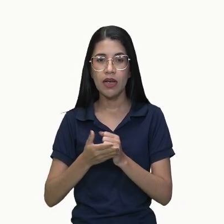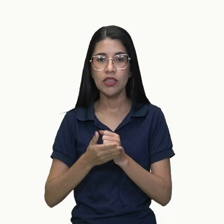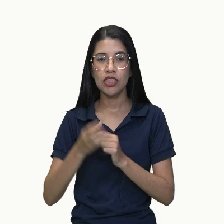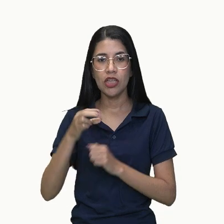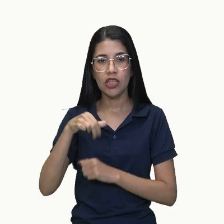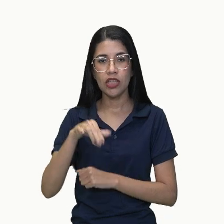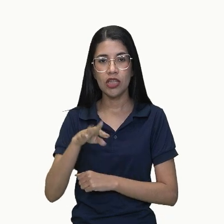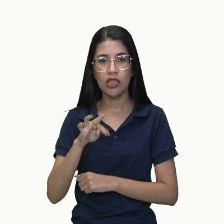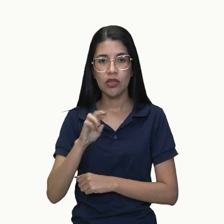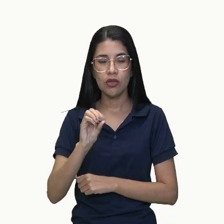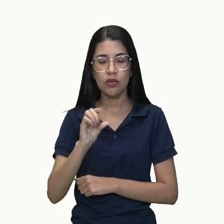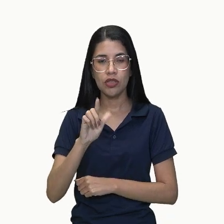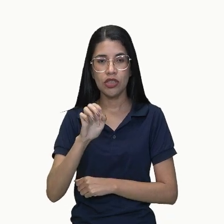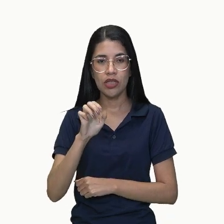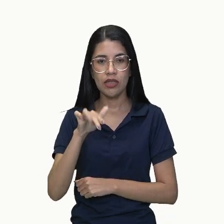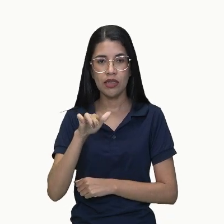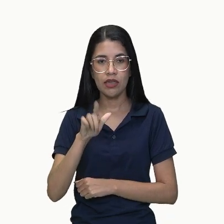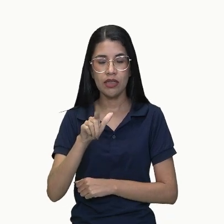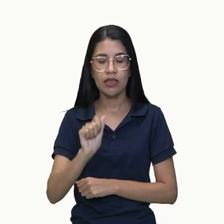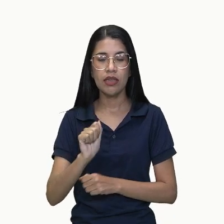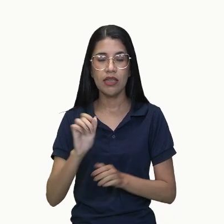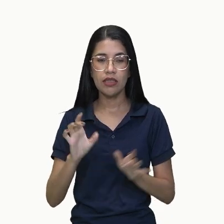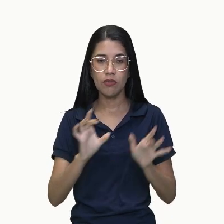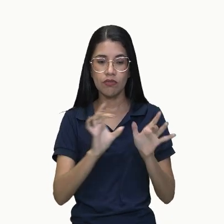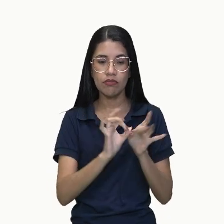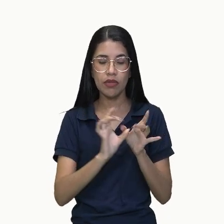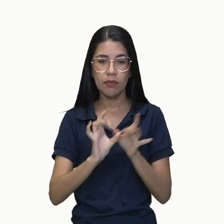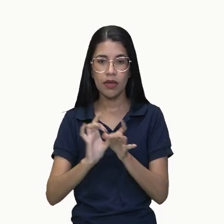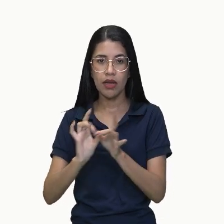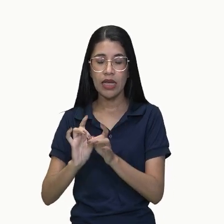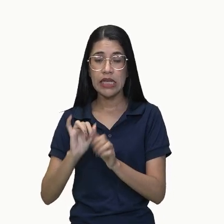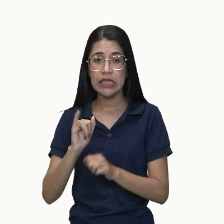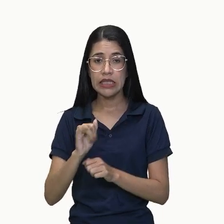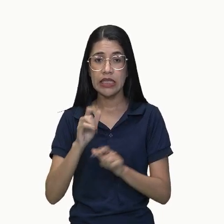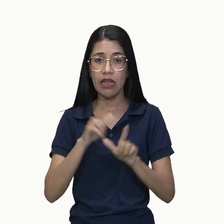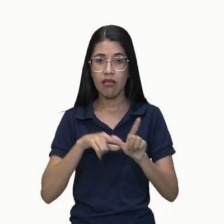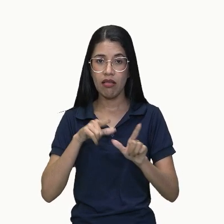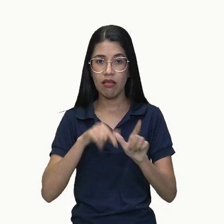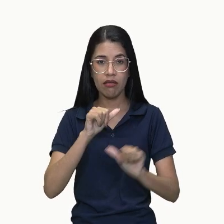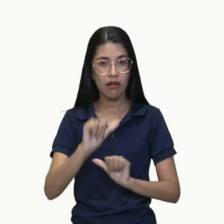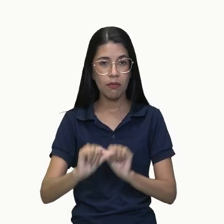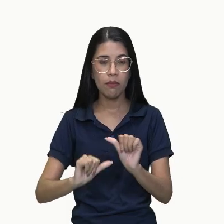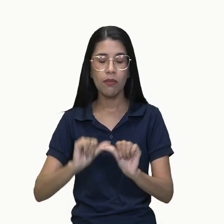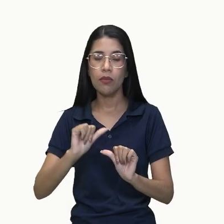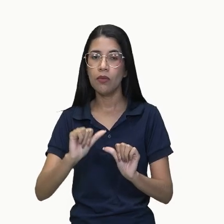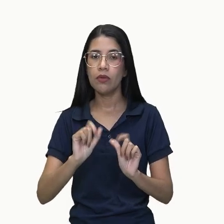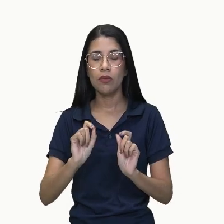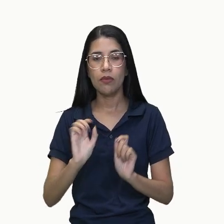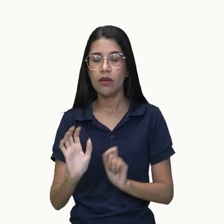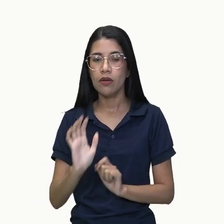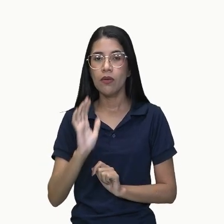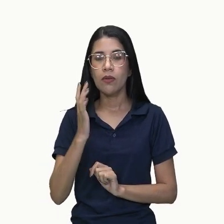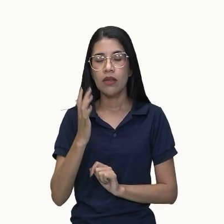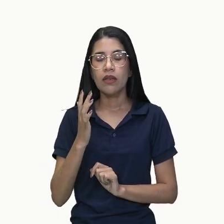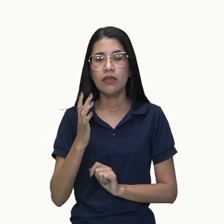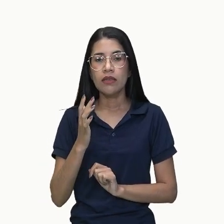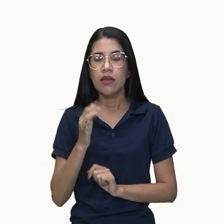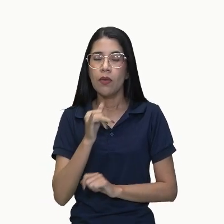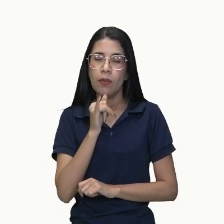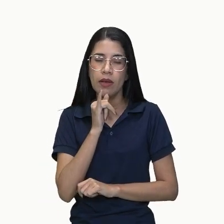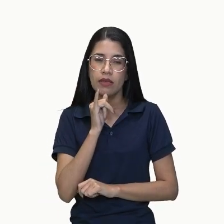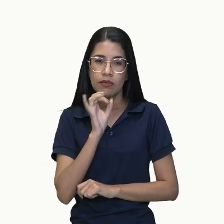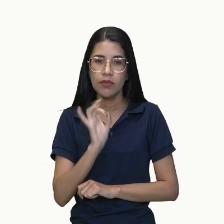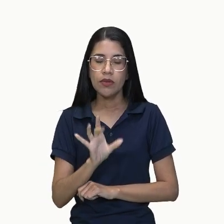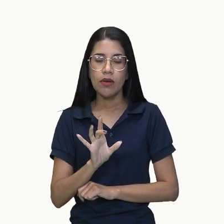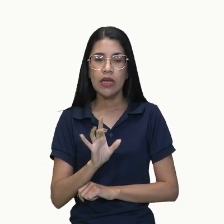nitrogenadas. Eles estão se ligando aqui. Se eu mudo uma letra, tá? Se eu mudo uma letra, aqui eu só estou dando um exemplo, mas se